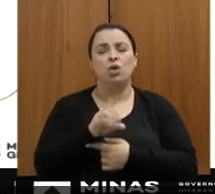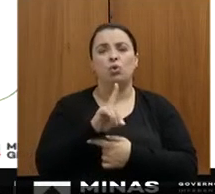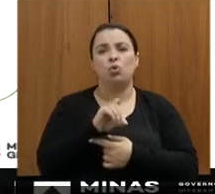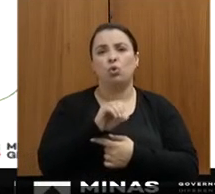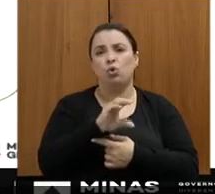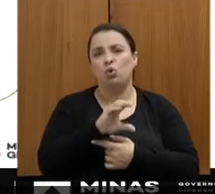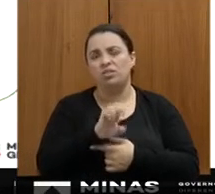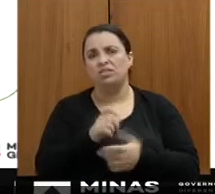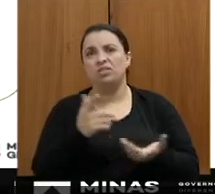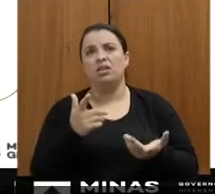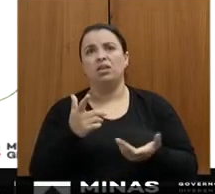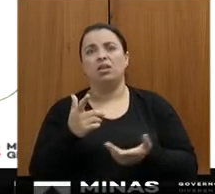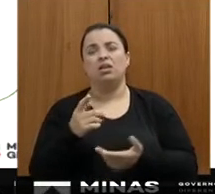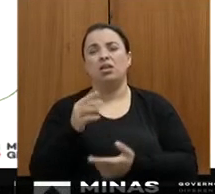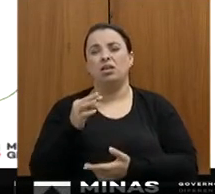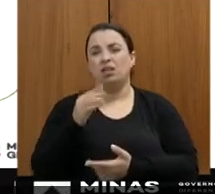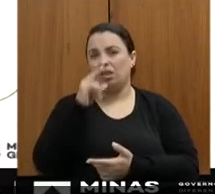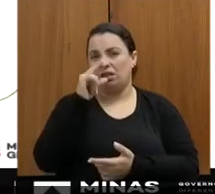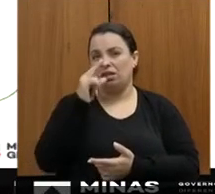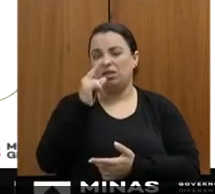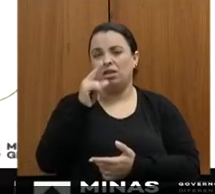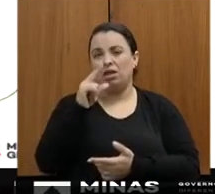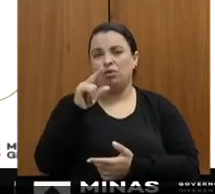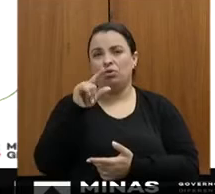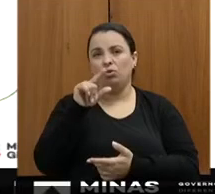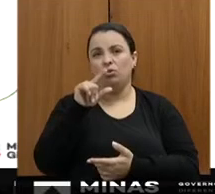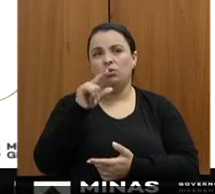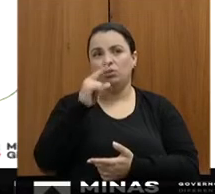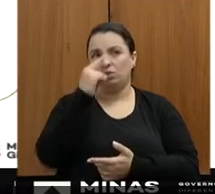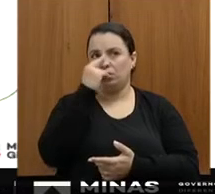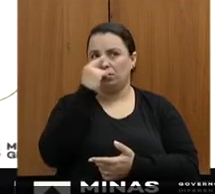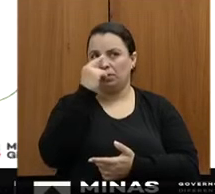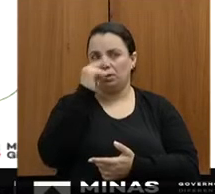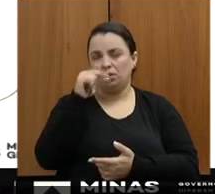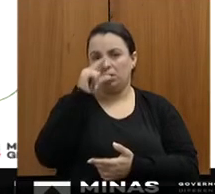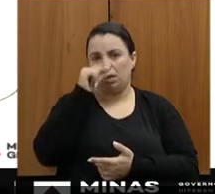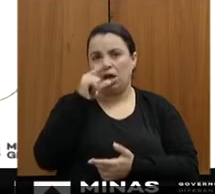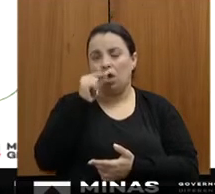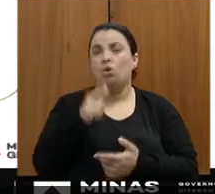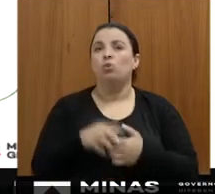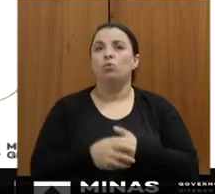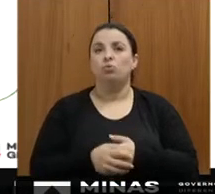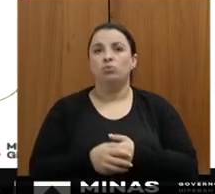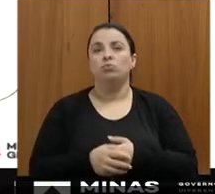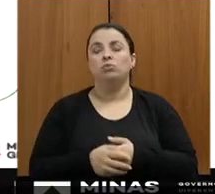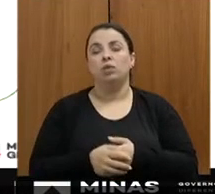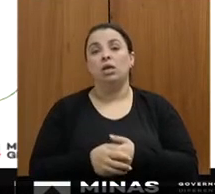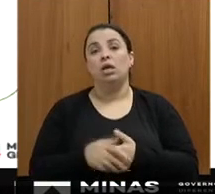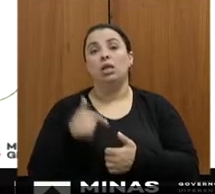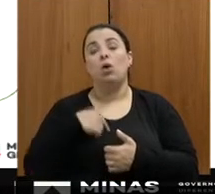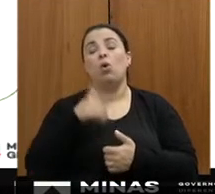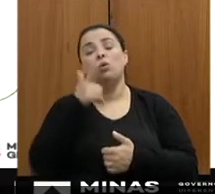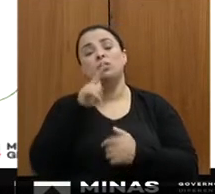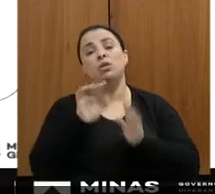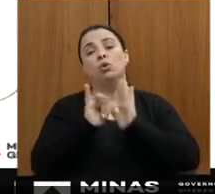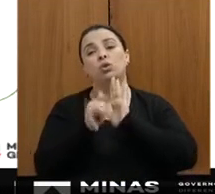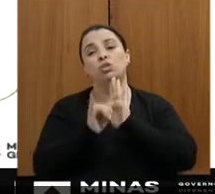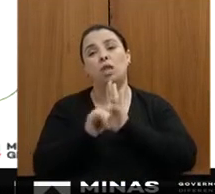Triângulo. Então, conseguimos fazer um edital o mais democrático possível. Vamos empenhar nessa